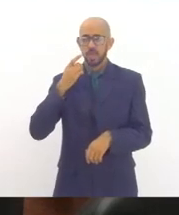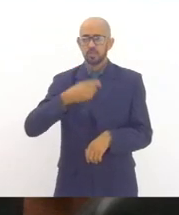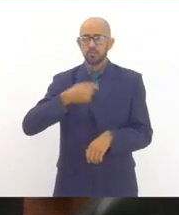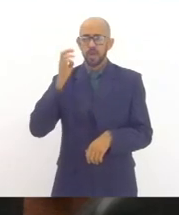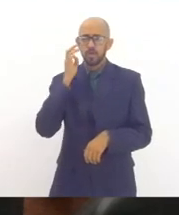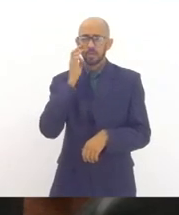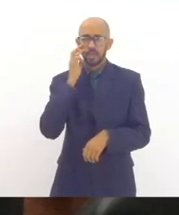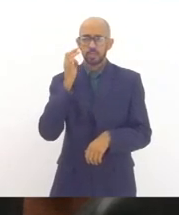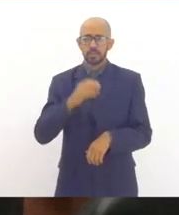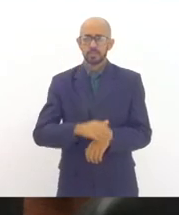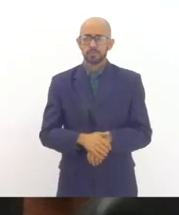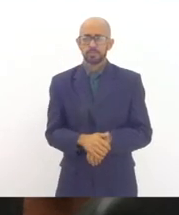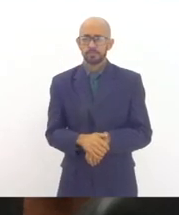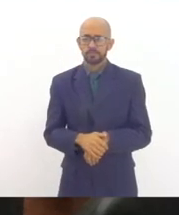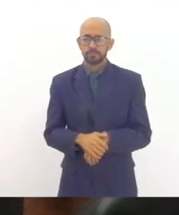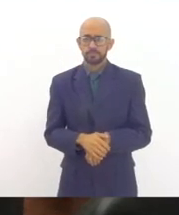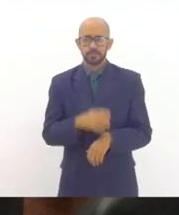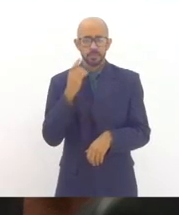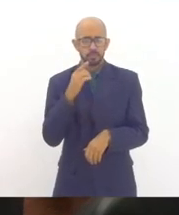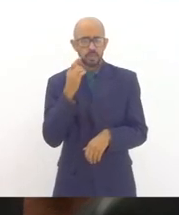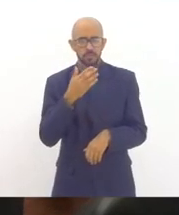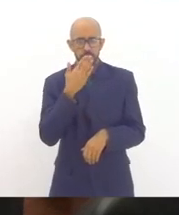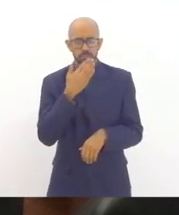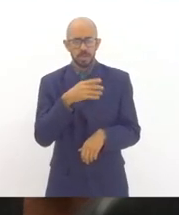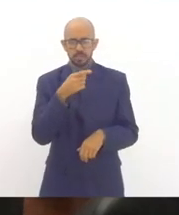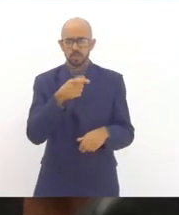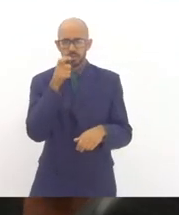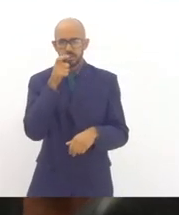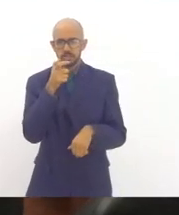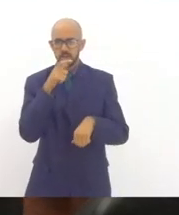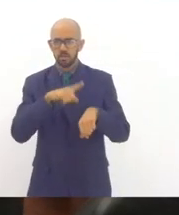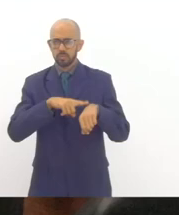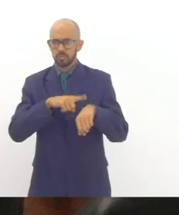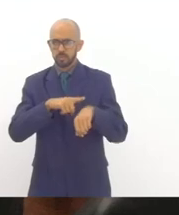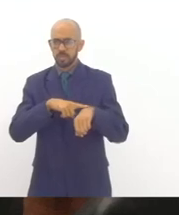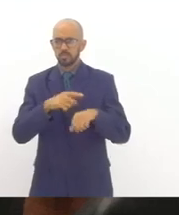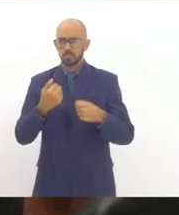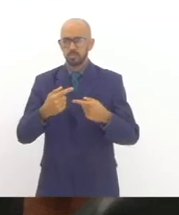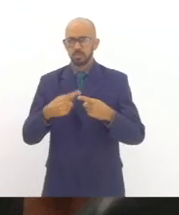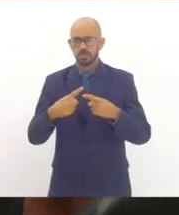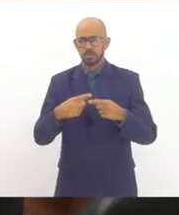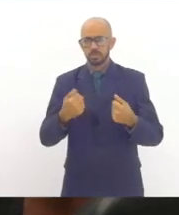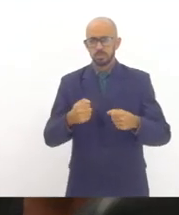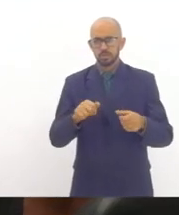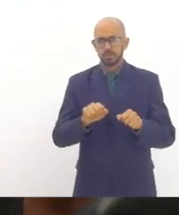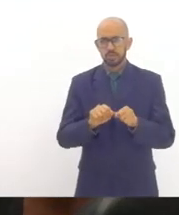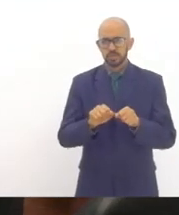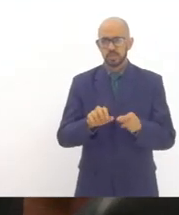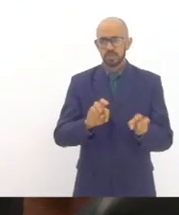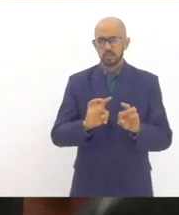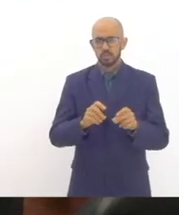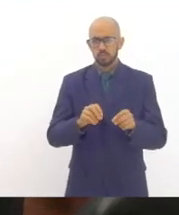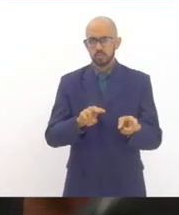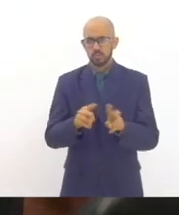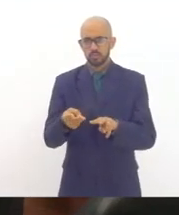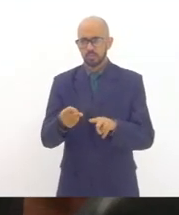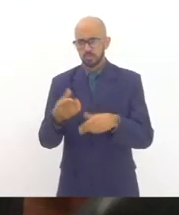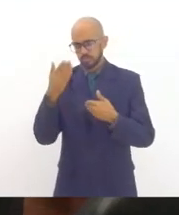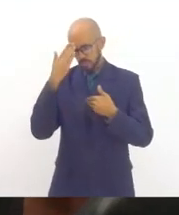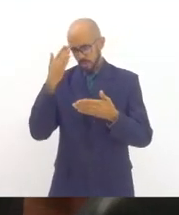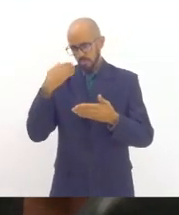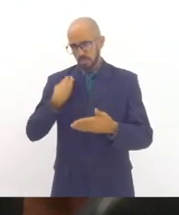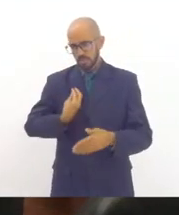Carneiro. Deputado Valdec, peço aí também atenção ao tempo, que a gente precisa fazer os encaminhamentos. Obrigado pela presença.